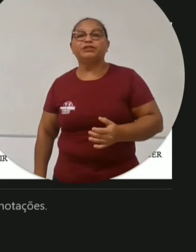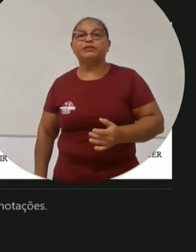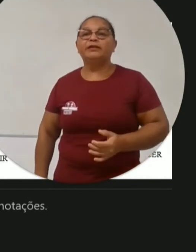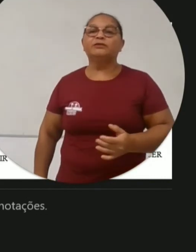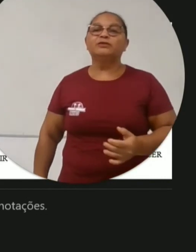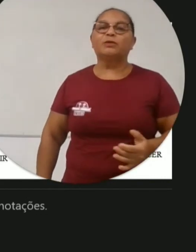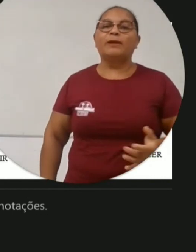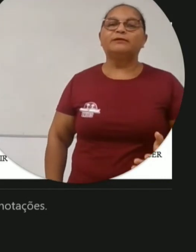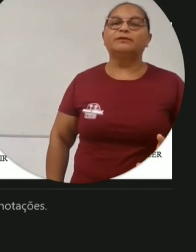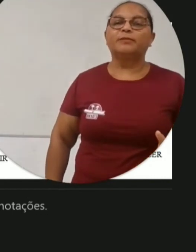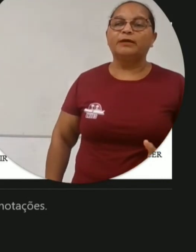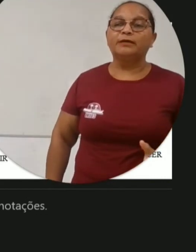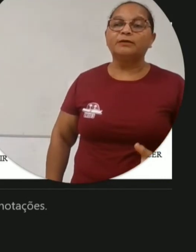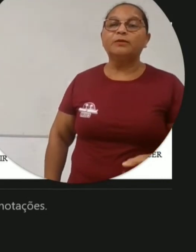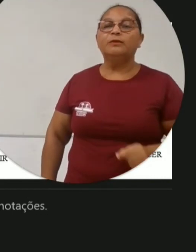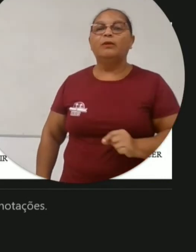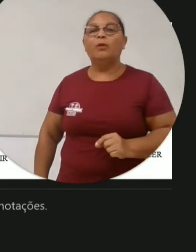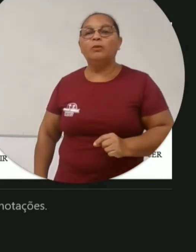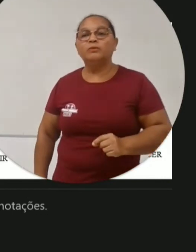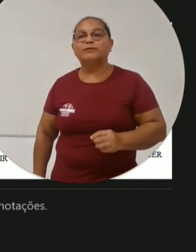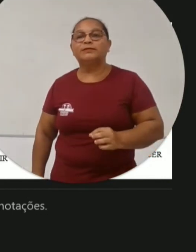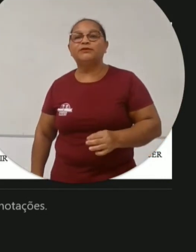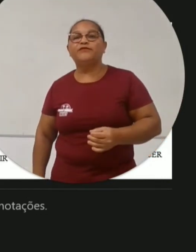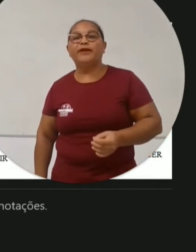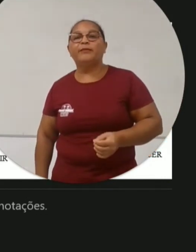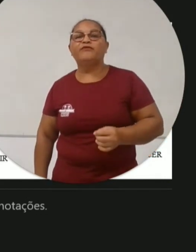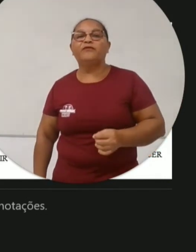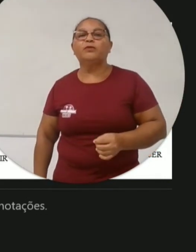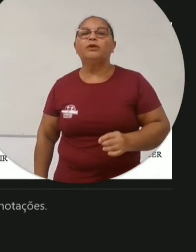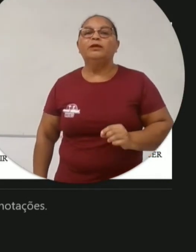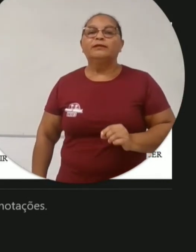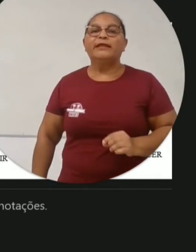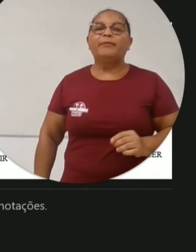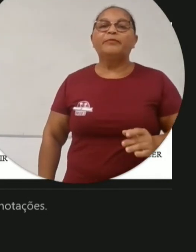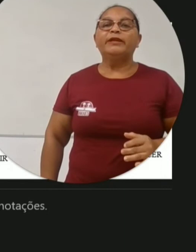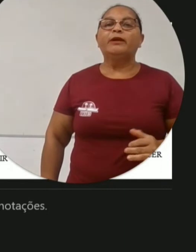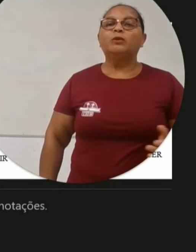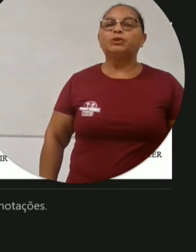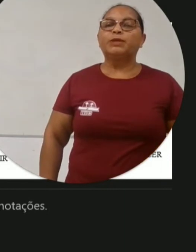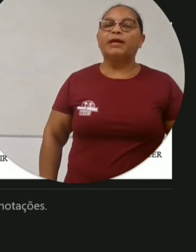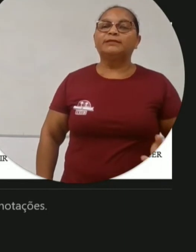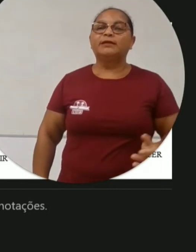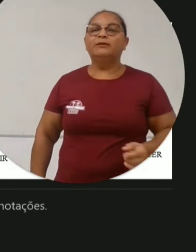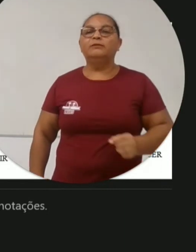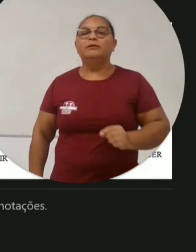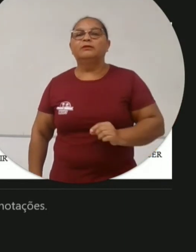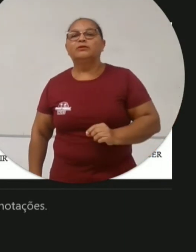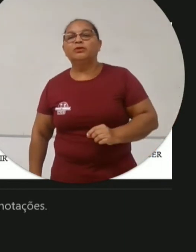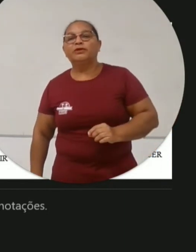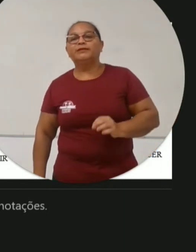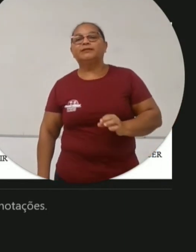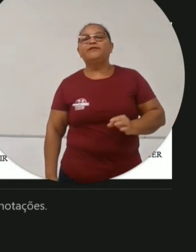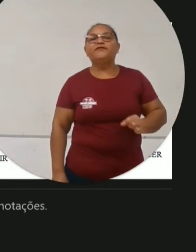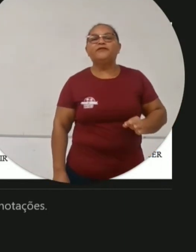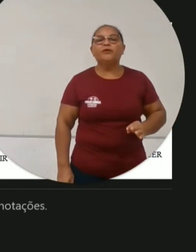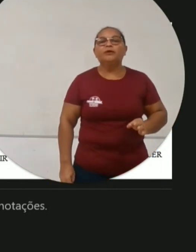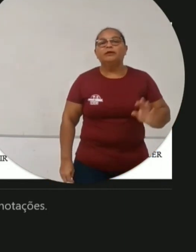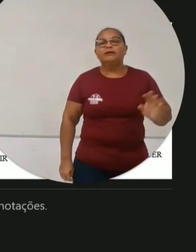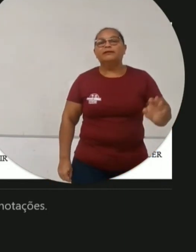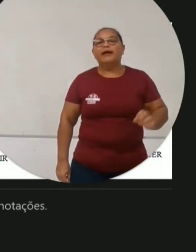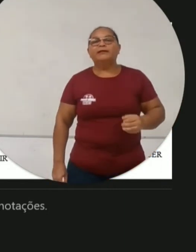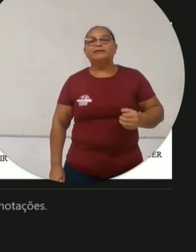quadrinhos brancos. 1. Se o verbo for da primeira conjugação. 2. Se for da